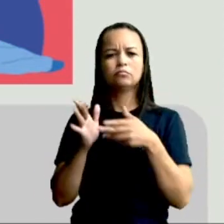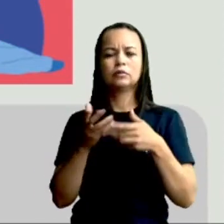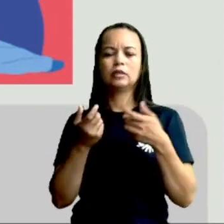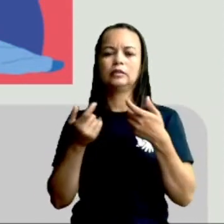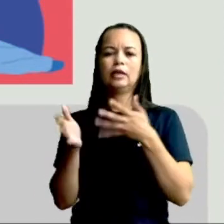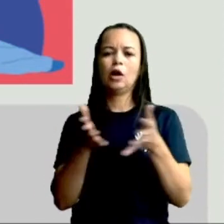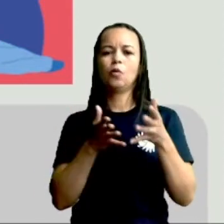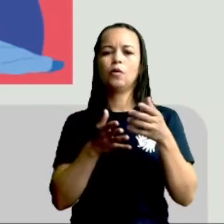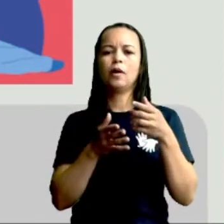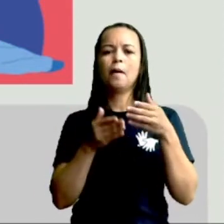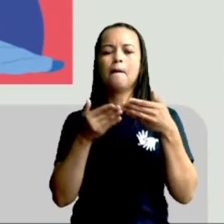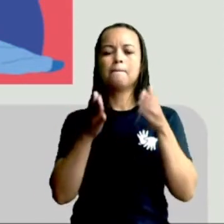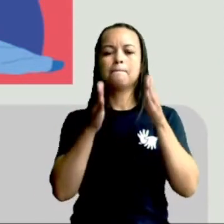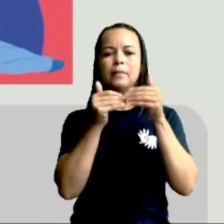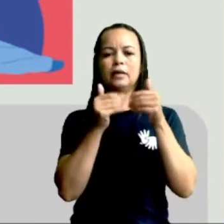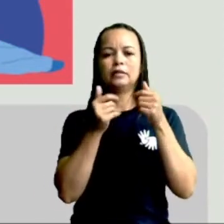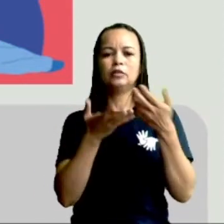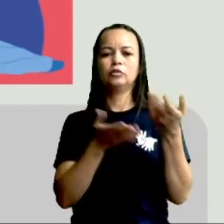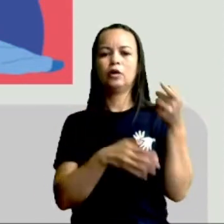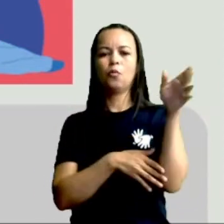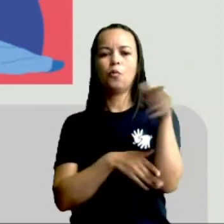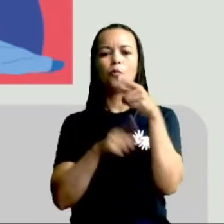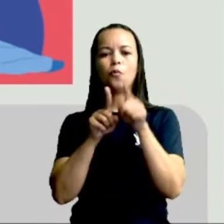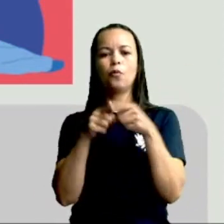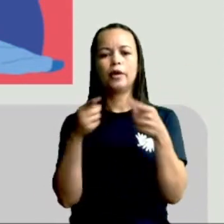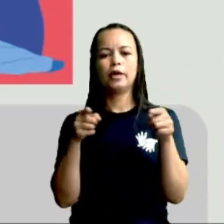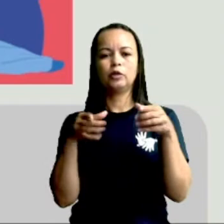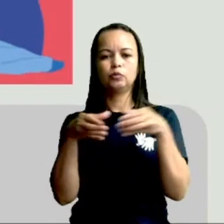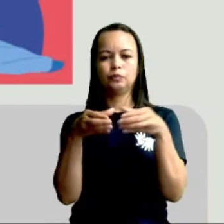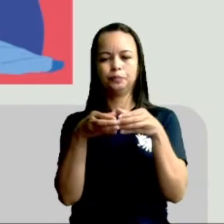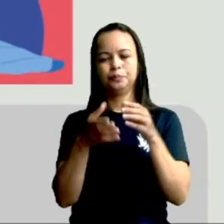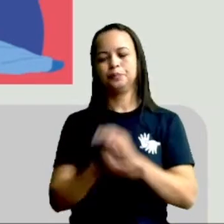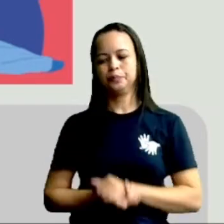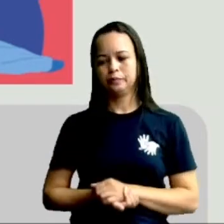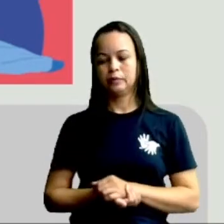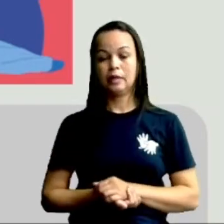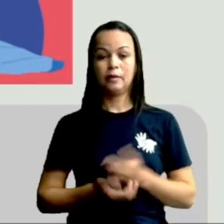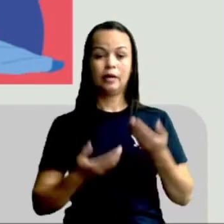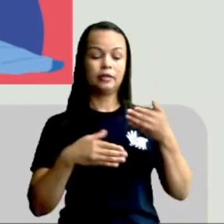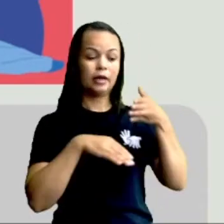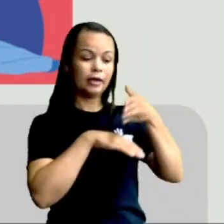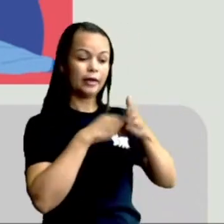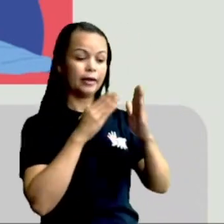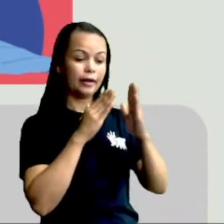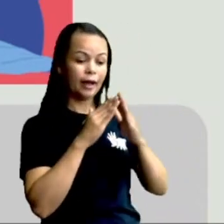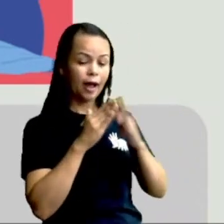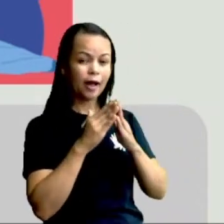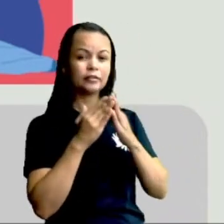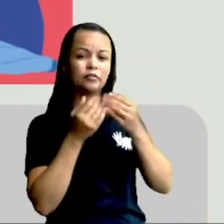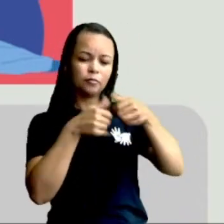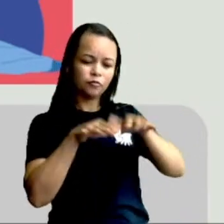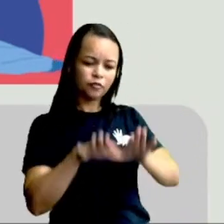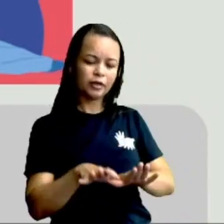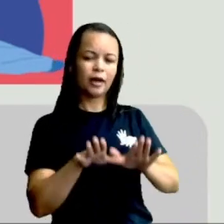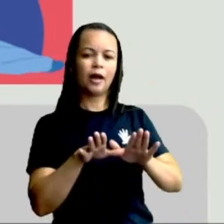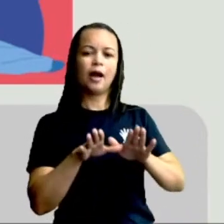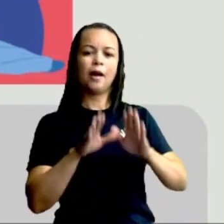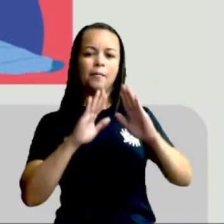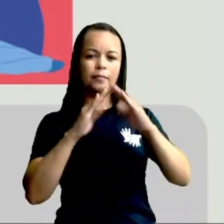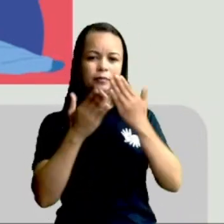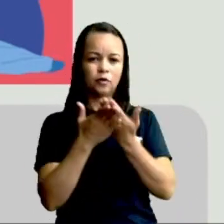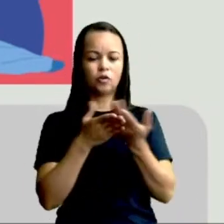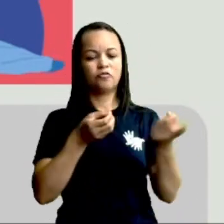da turma, pediu a nossa professora. Para já em casa vamos ficar, para em breve à escola